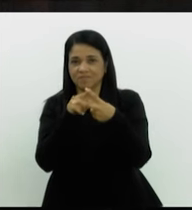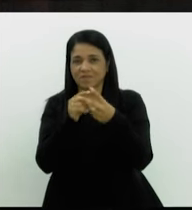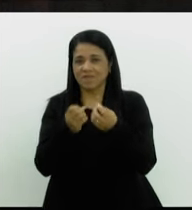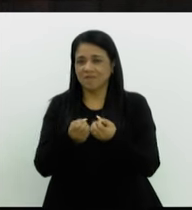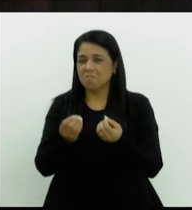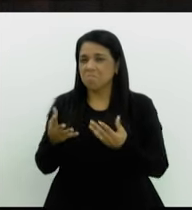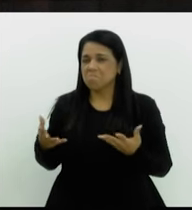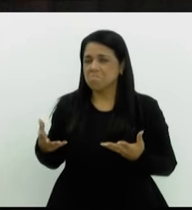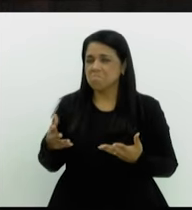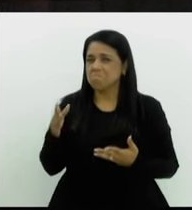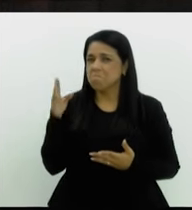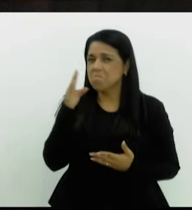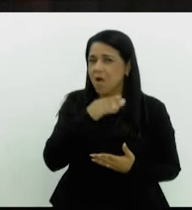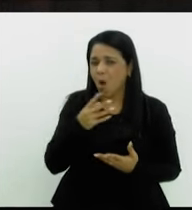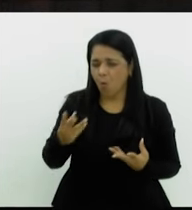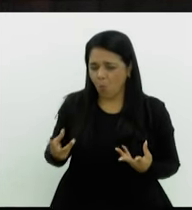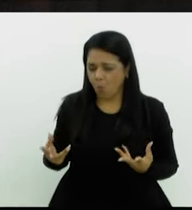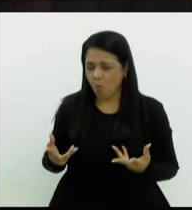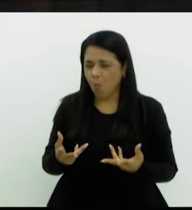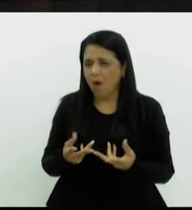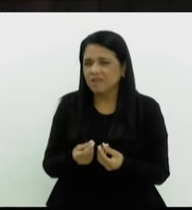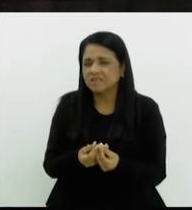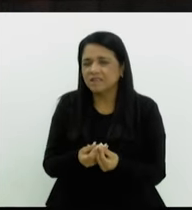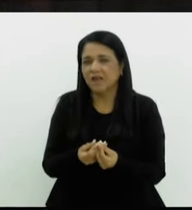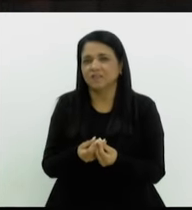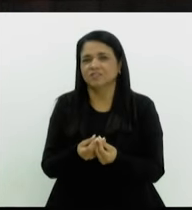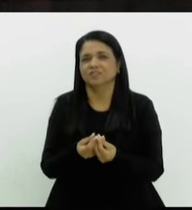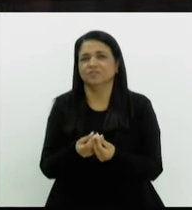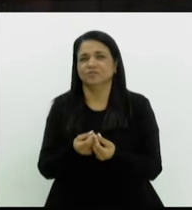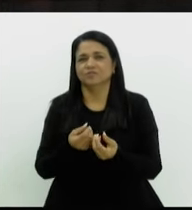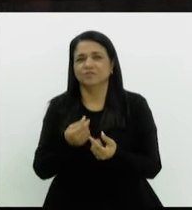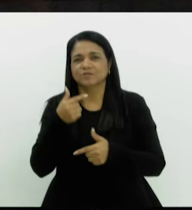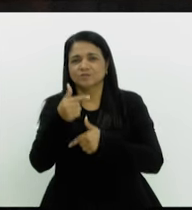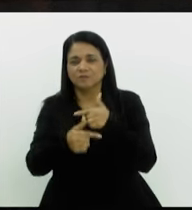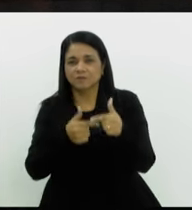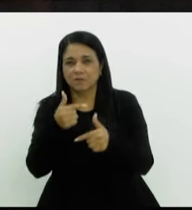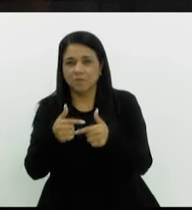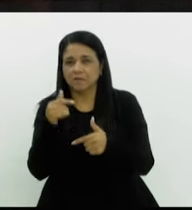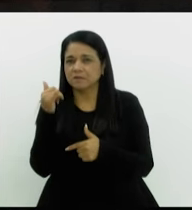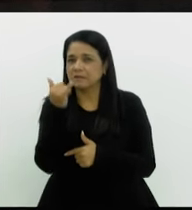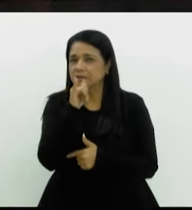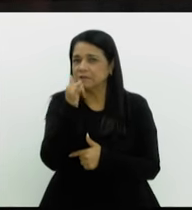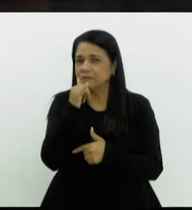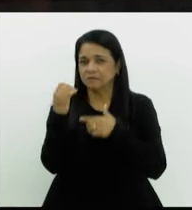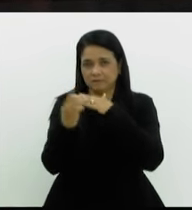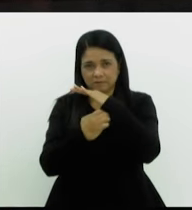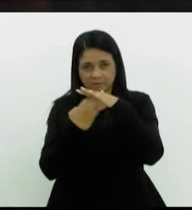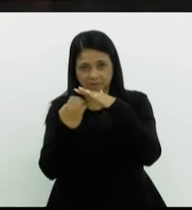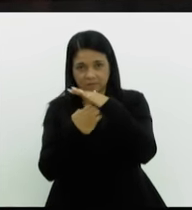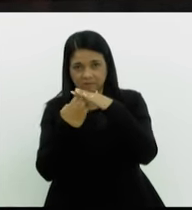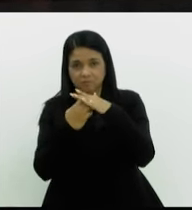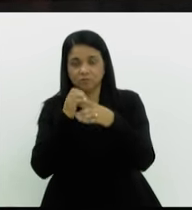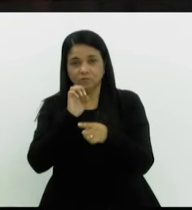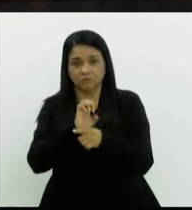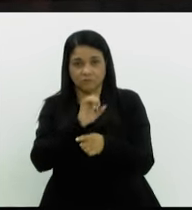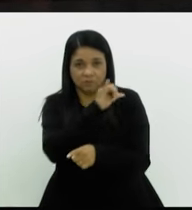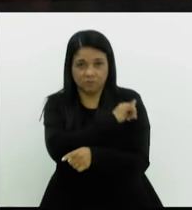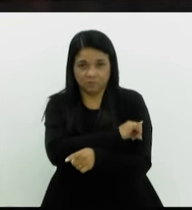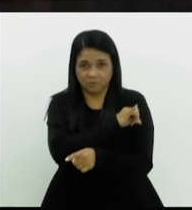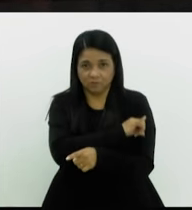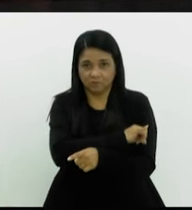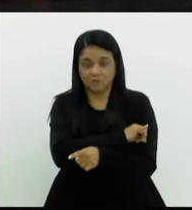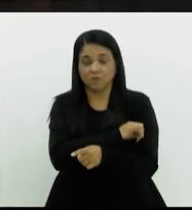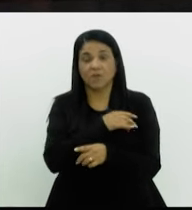dos serviços das concessionárias de energia elétrica do nosso estado do Rio de Janeiro,